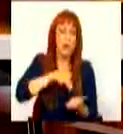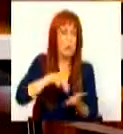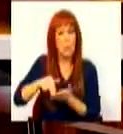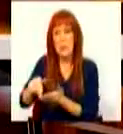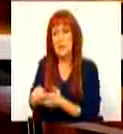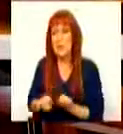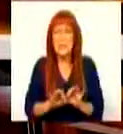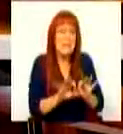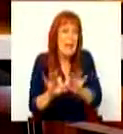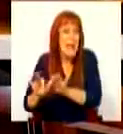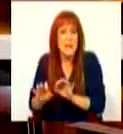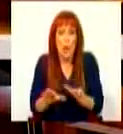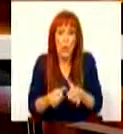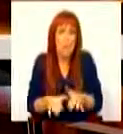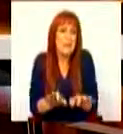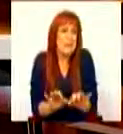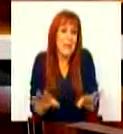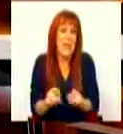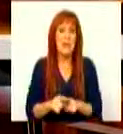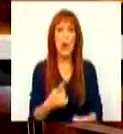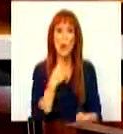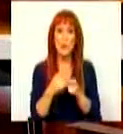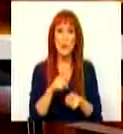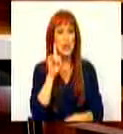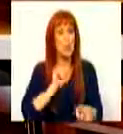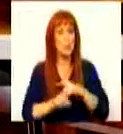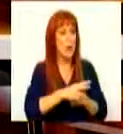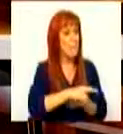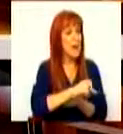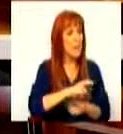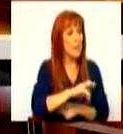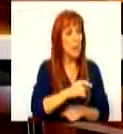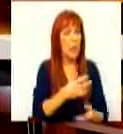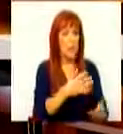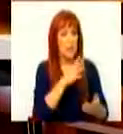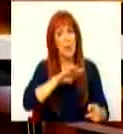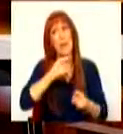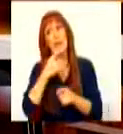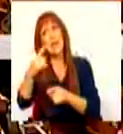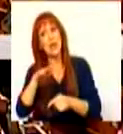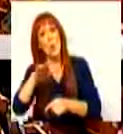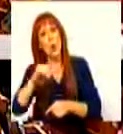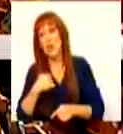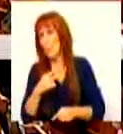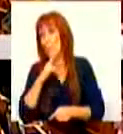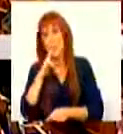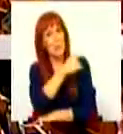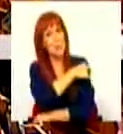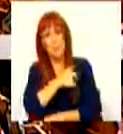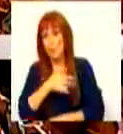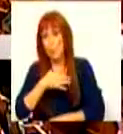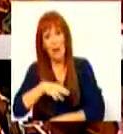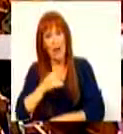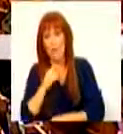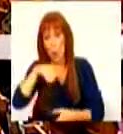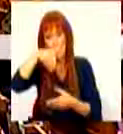serão unânimes dentro do grupo parlamentar, mas as perguntas que a deputada Maria Manuel Rola me faz, terá que as fazer ao Partido Socialista e eu não posso responder em nome de um partido